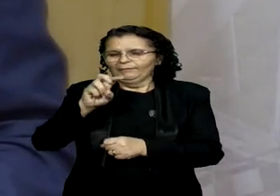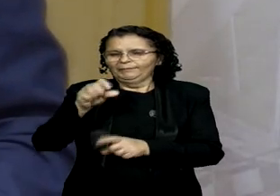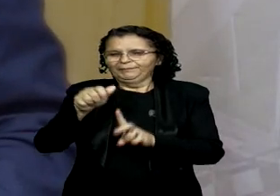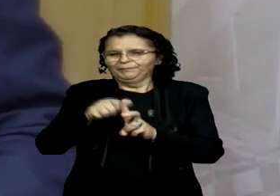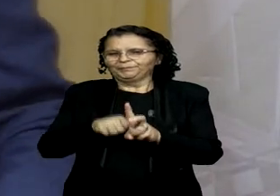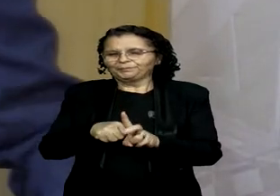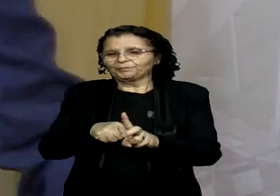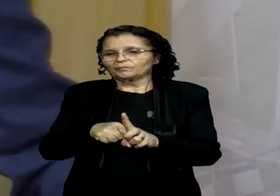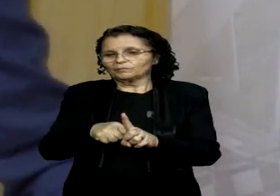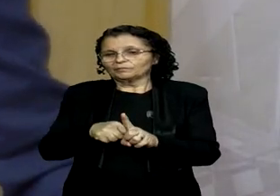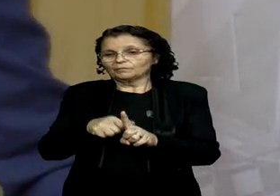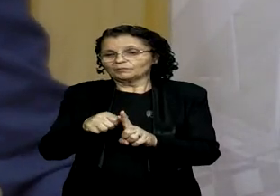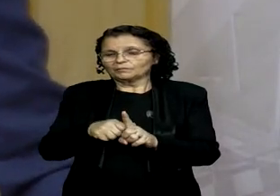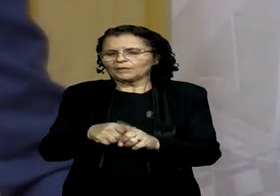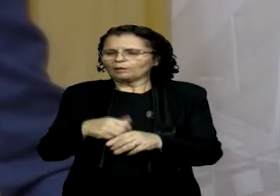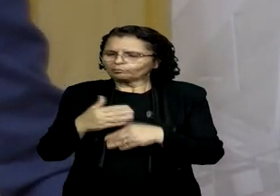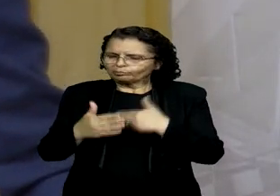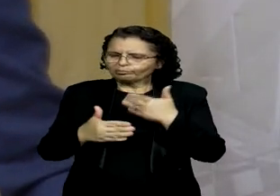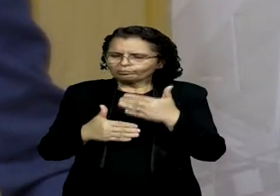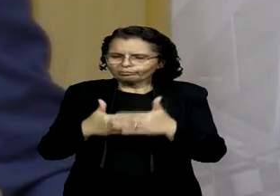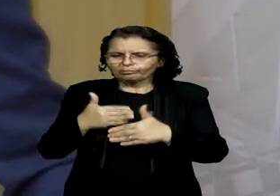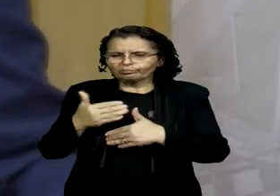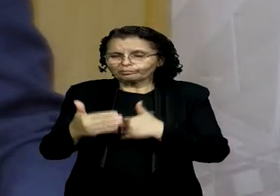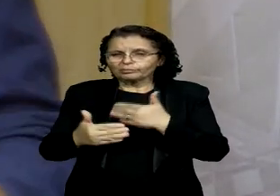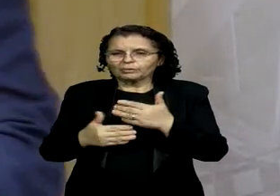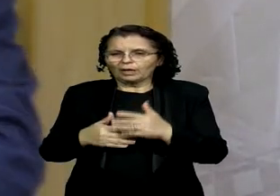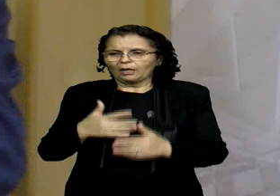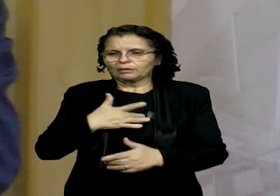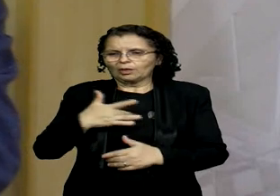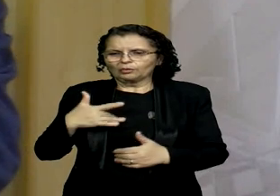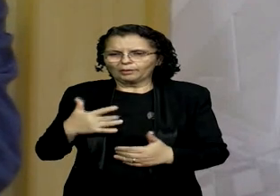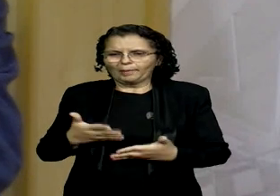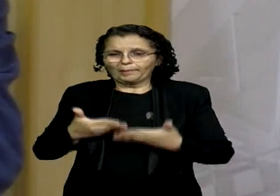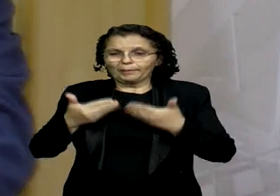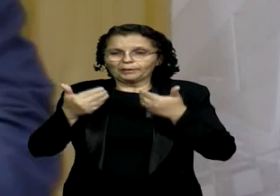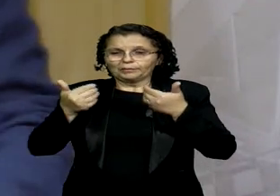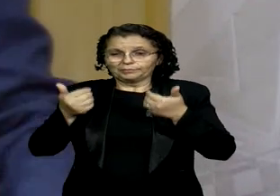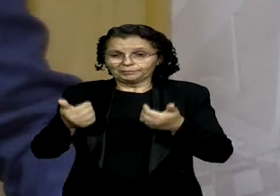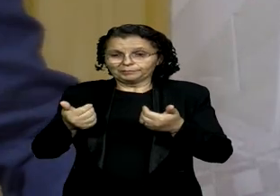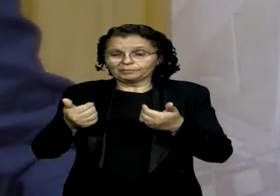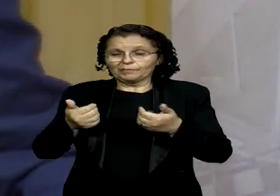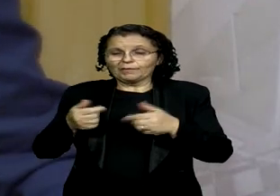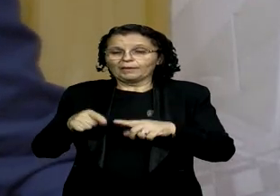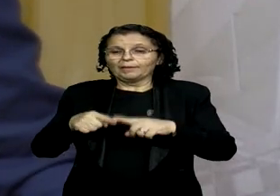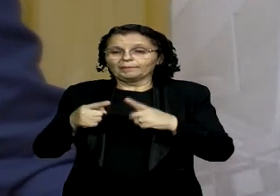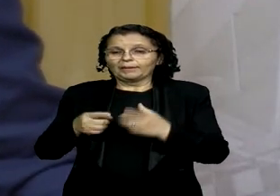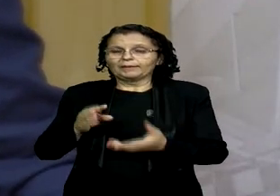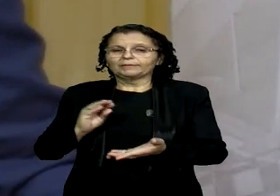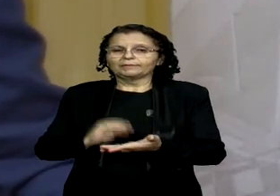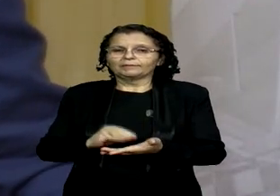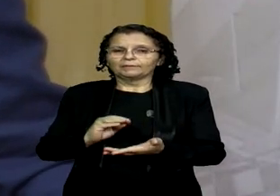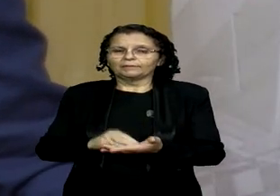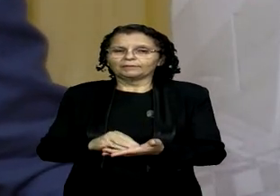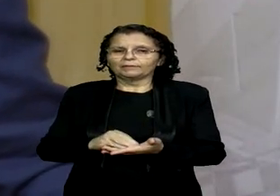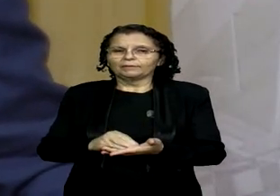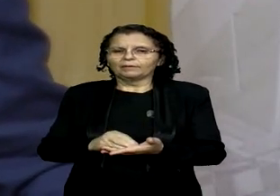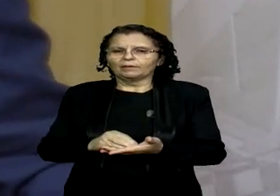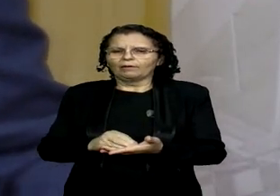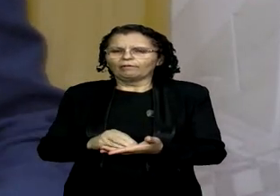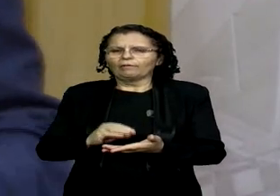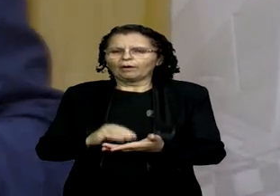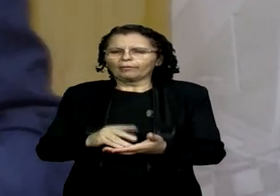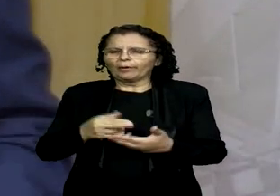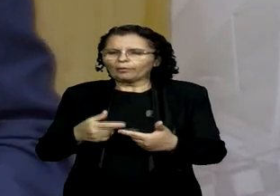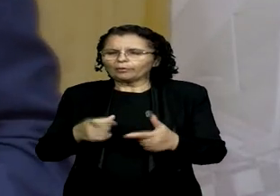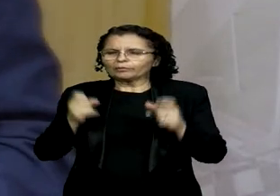7 anos e 5 meses, tem avançado bastante a questão da saúde no município, mas ainda nós temos alguns gargalos,